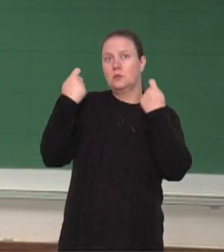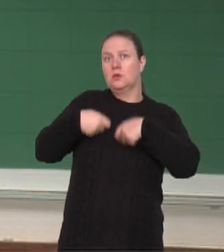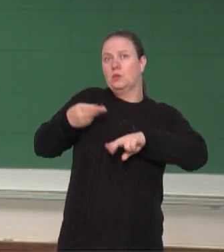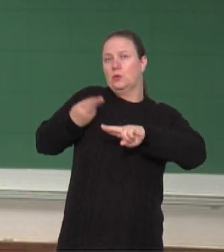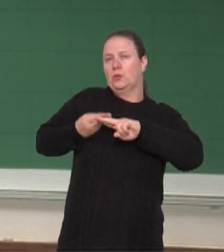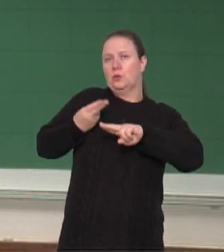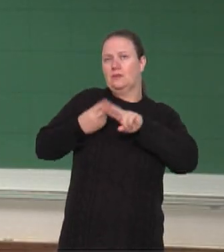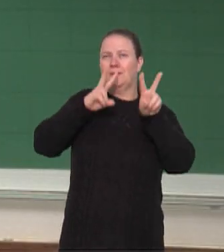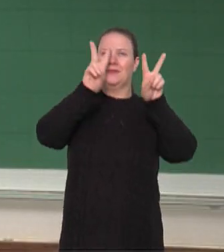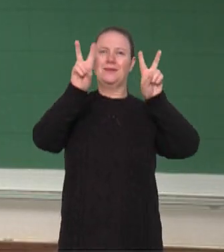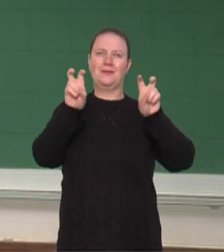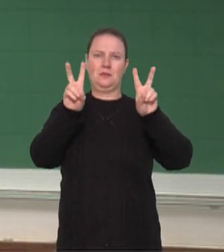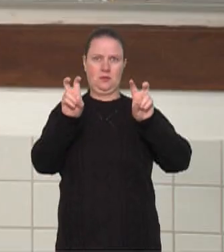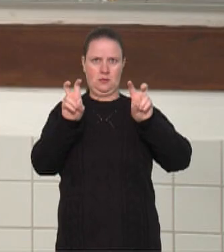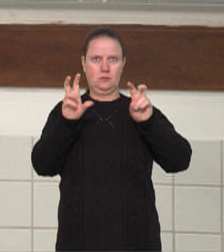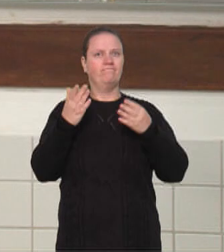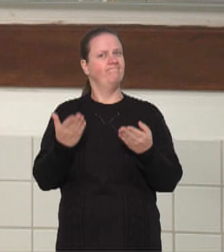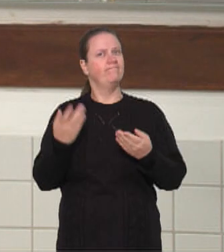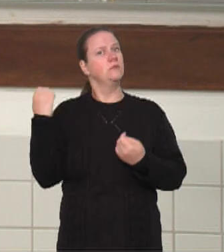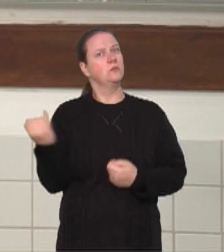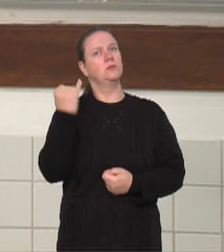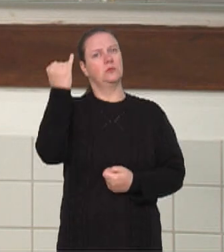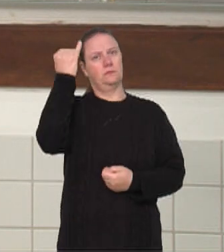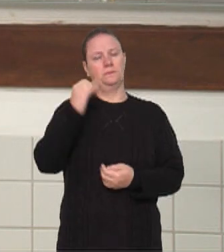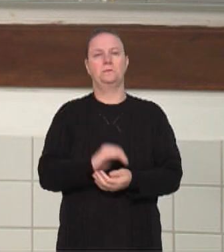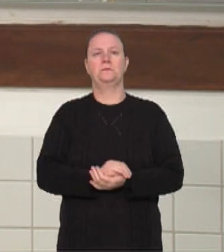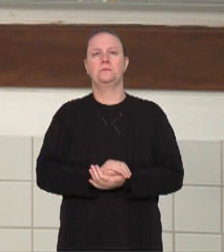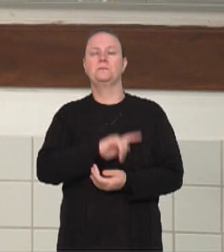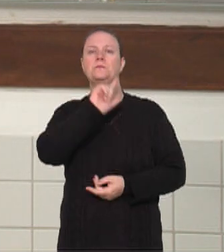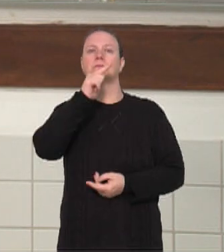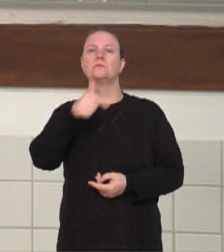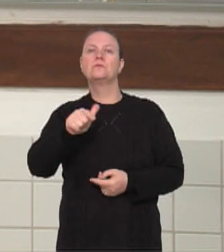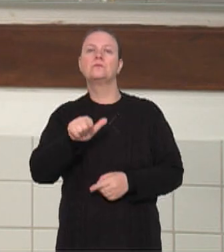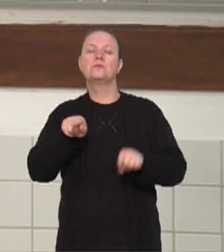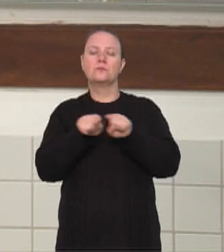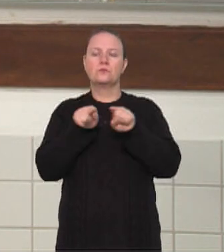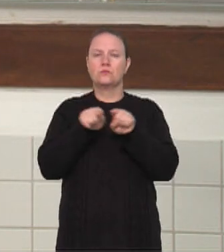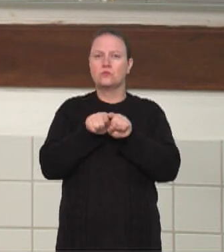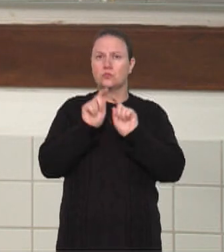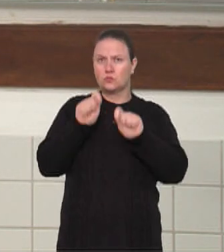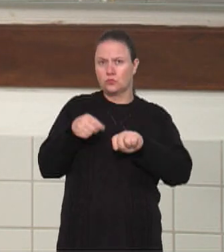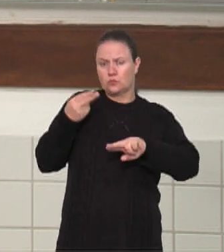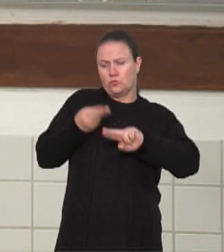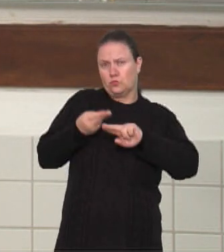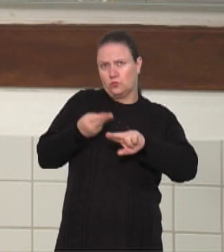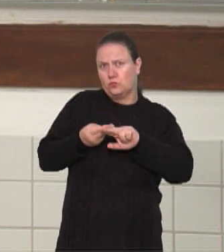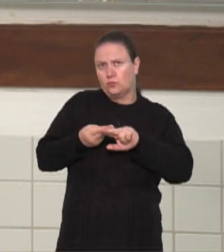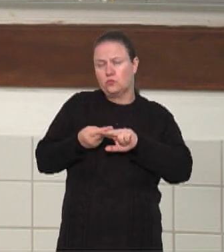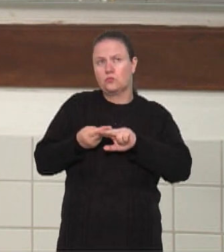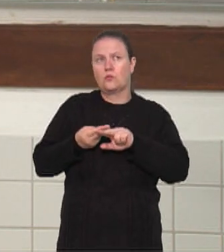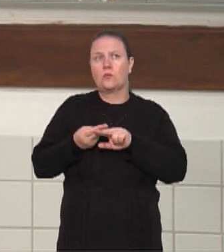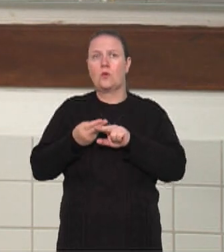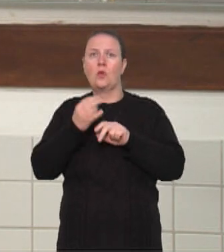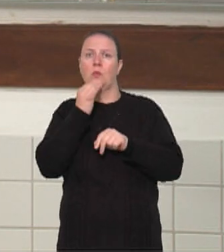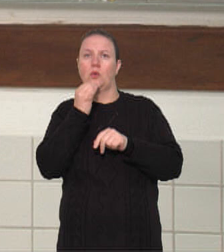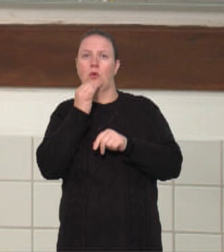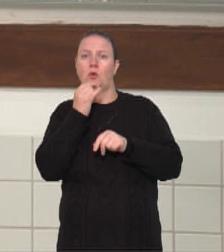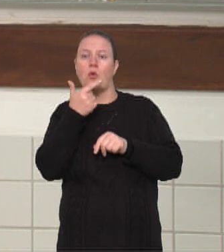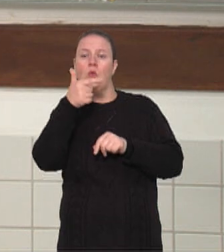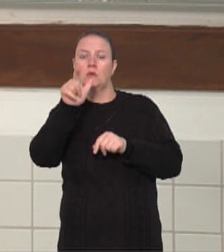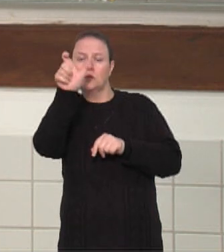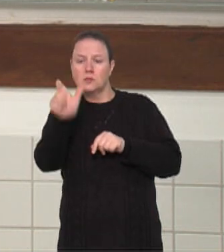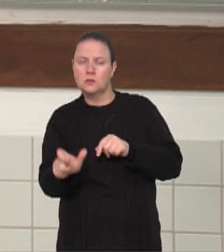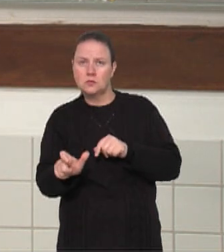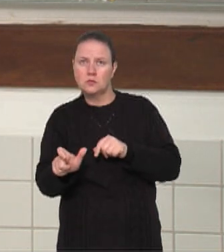usar as aspas, certo? Outro recurso de pontuação que nós podemos utilizar quando vamos nos referir à fala de